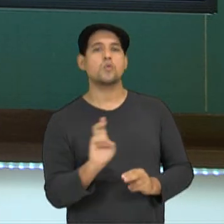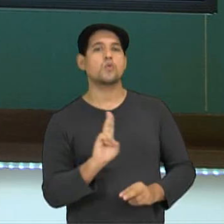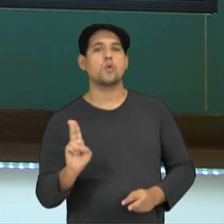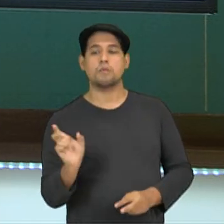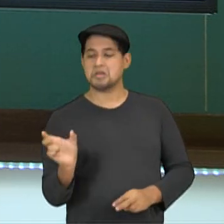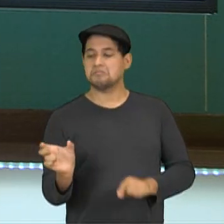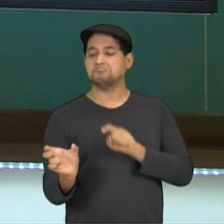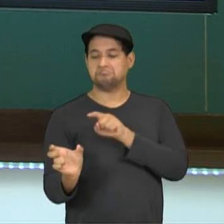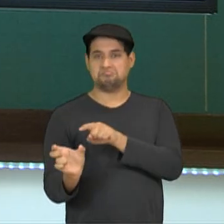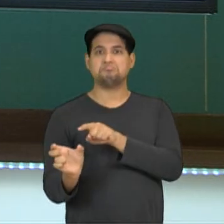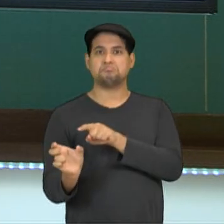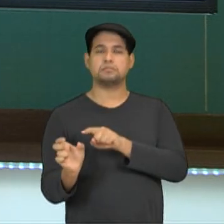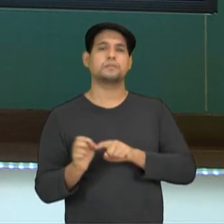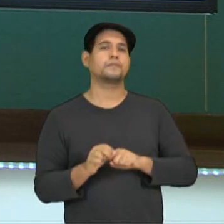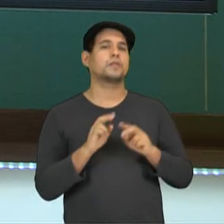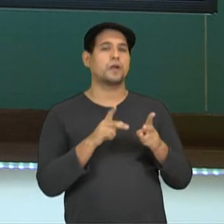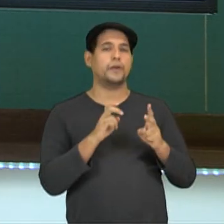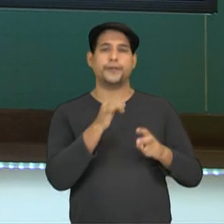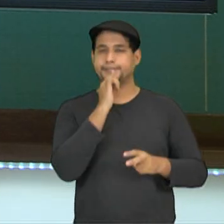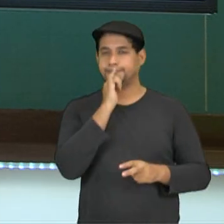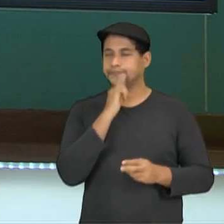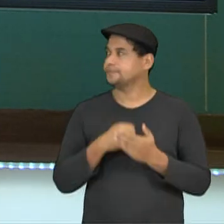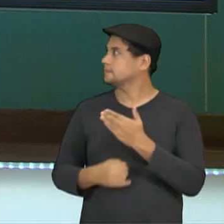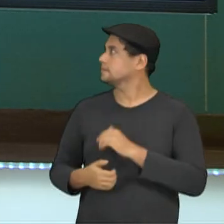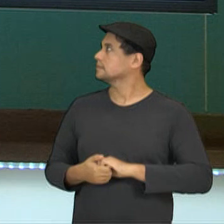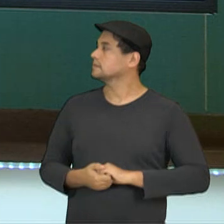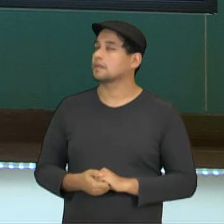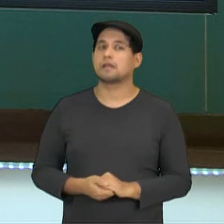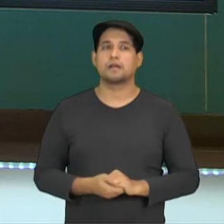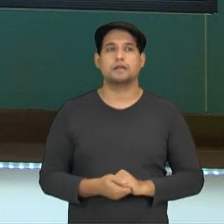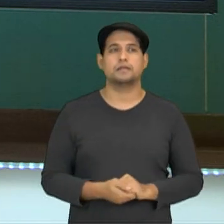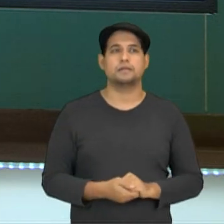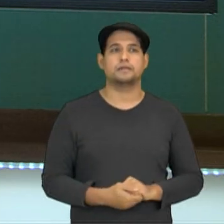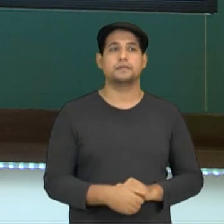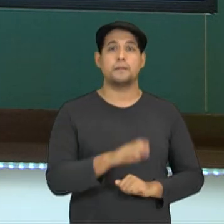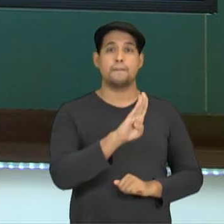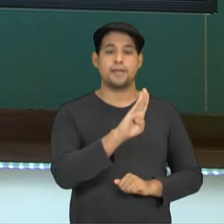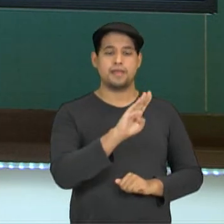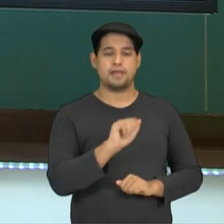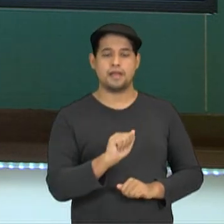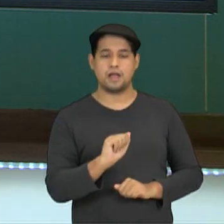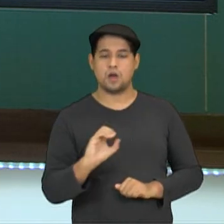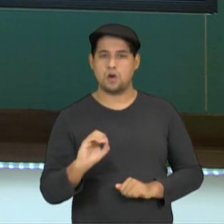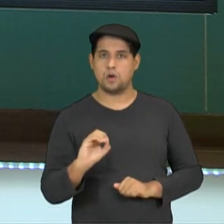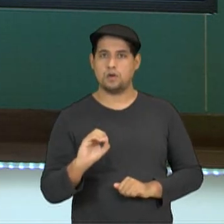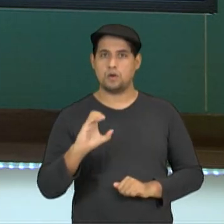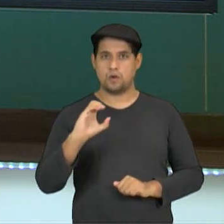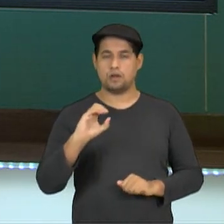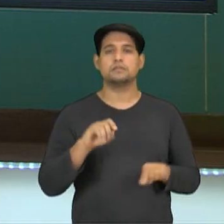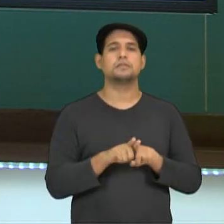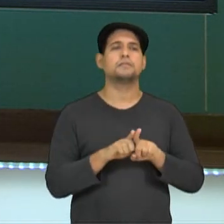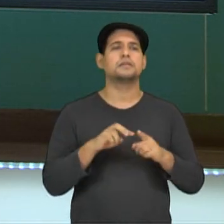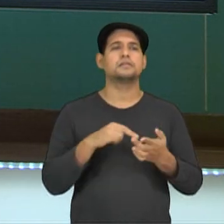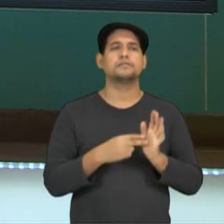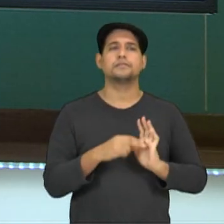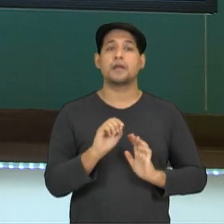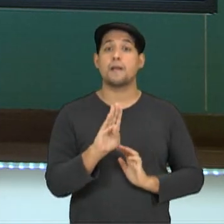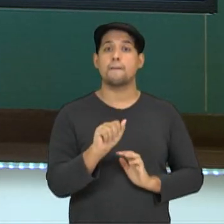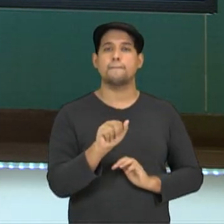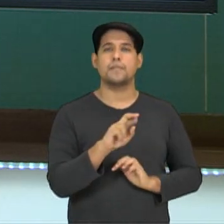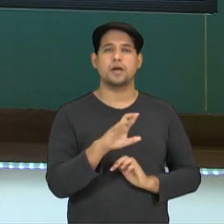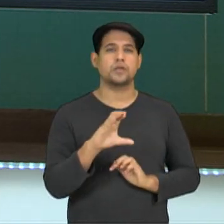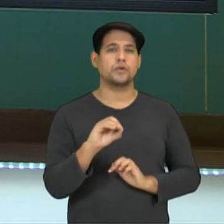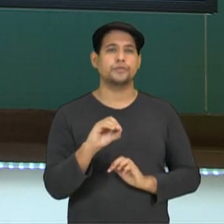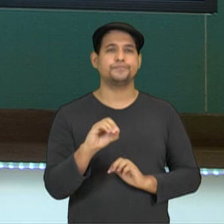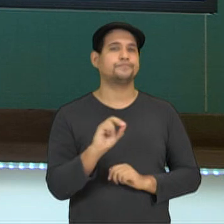com o oxigênio. Olha mais um exemplo aqui. BaO. O Ba é o bário. Então, a